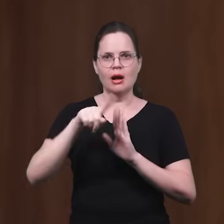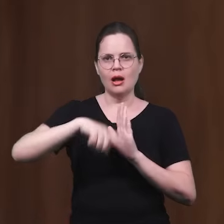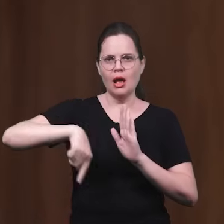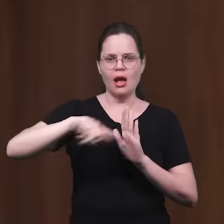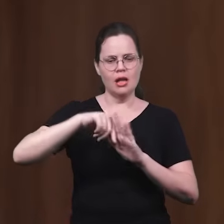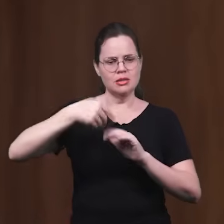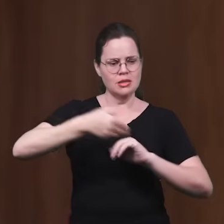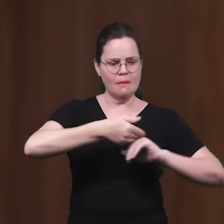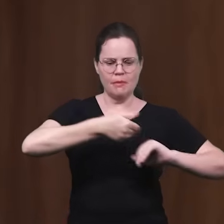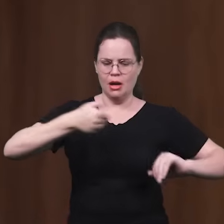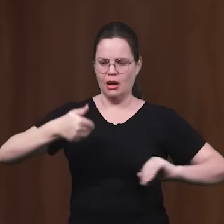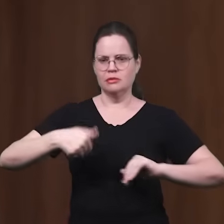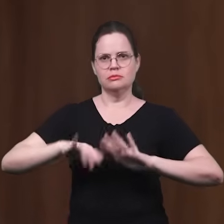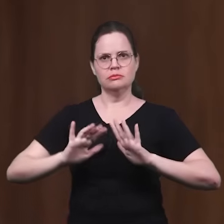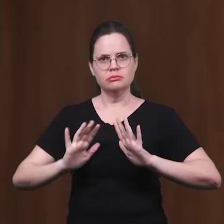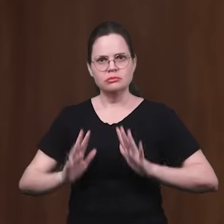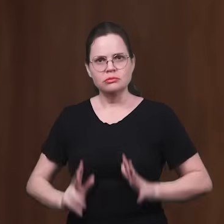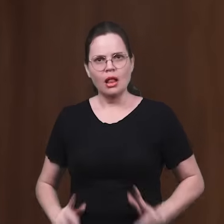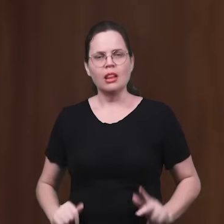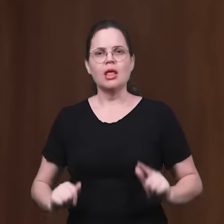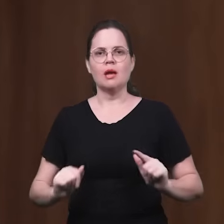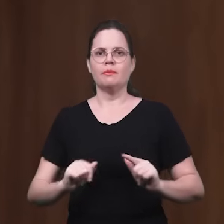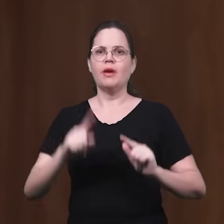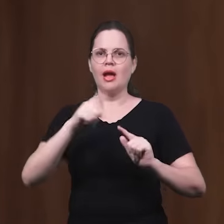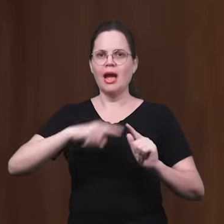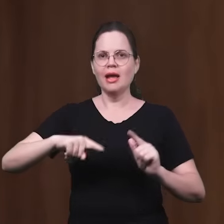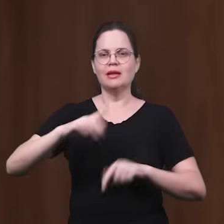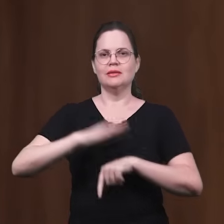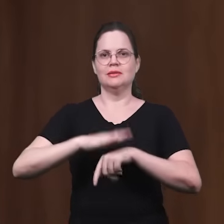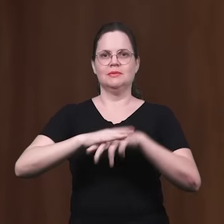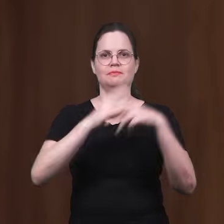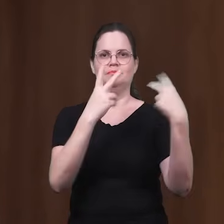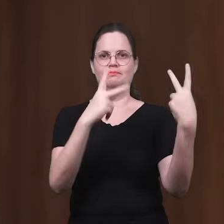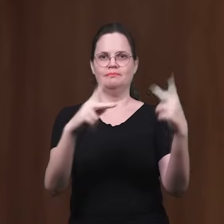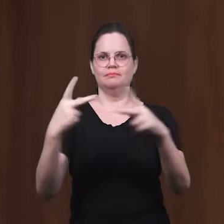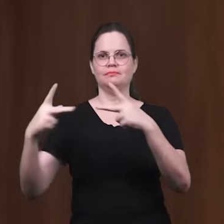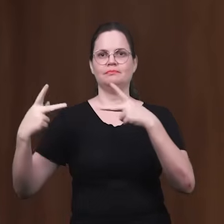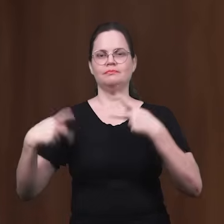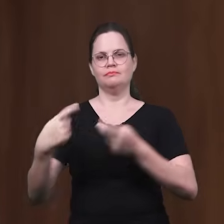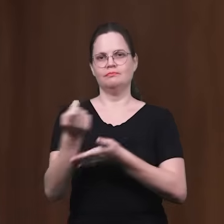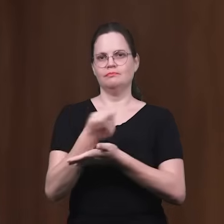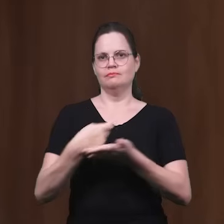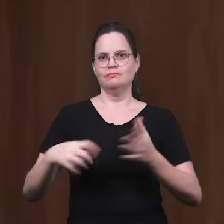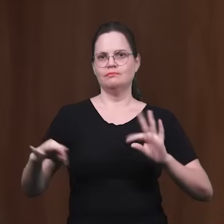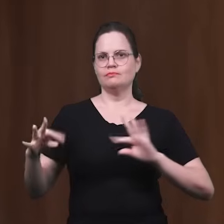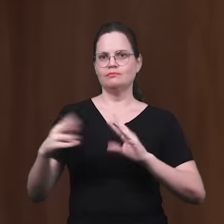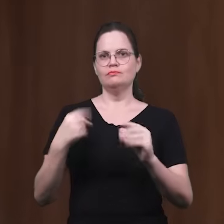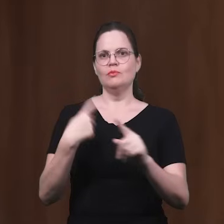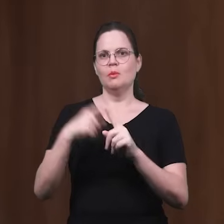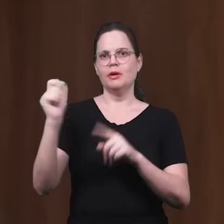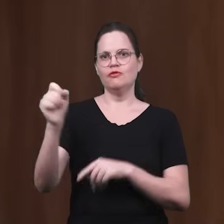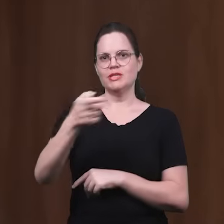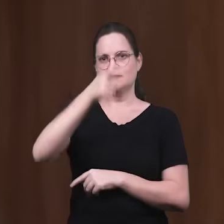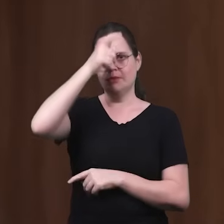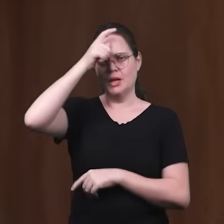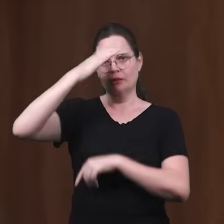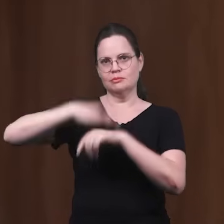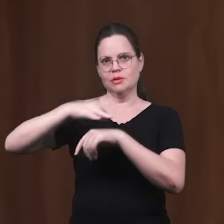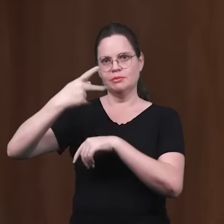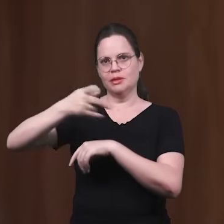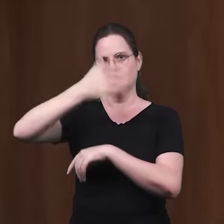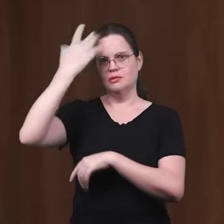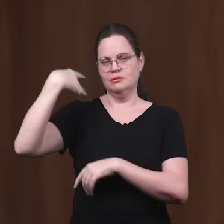Santo, falaram inspirados pelo Espírito Santo. Então, para